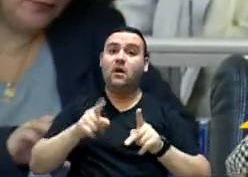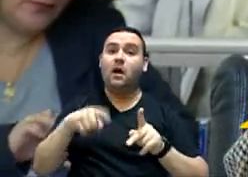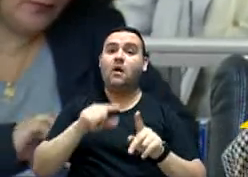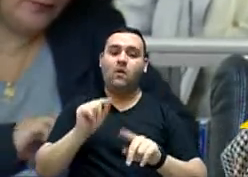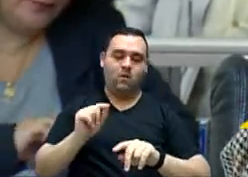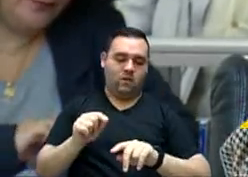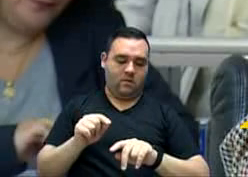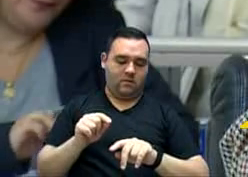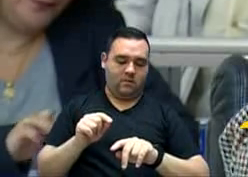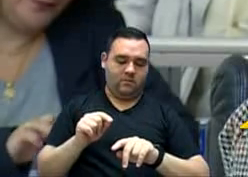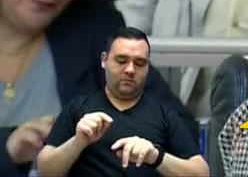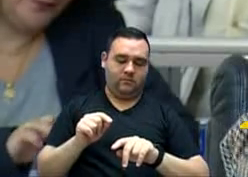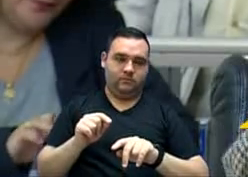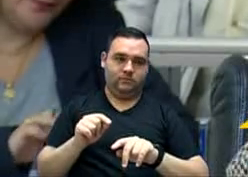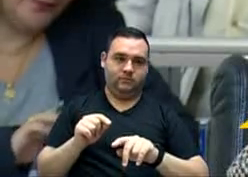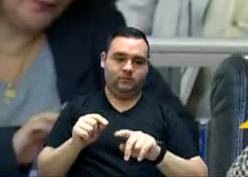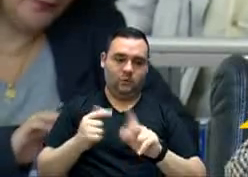é